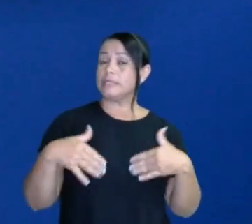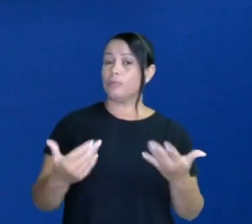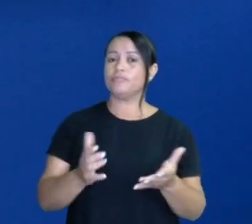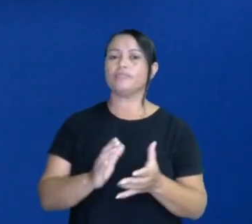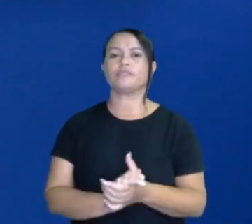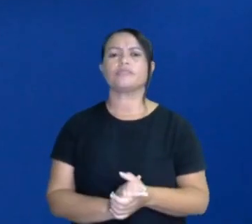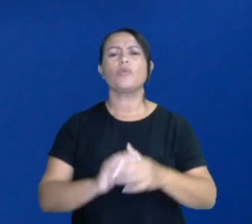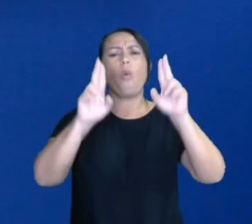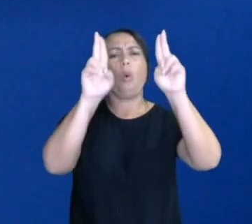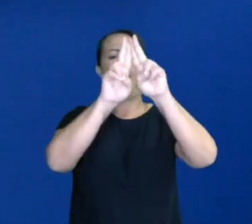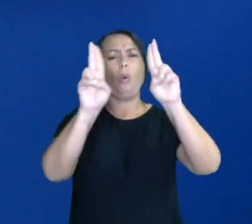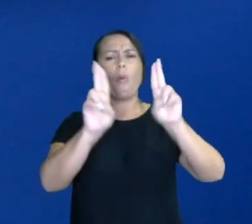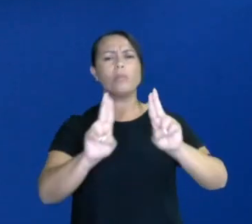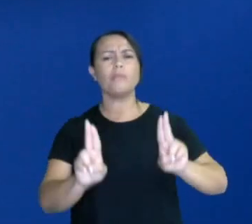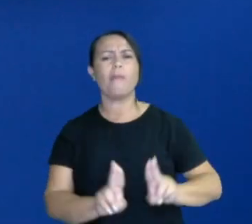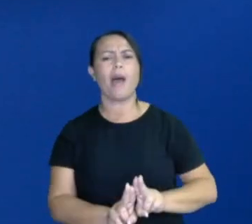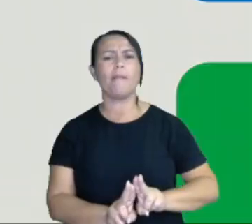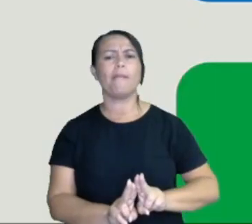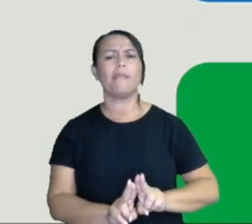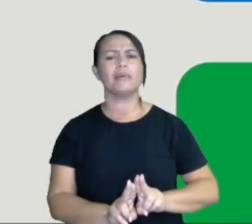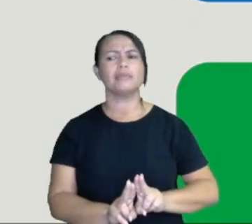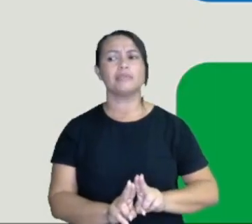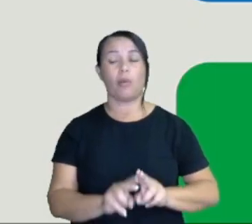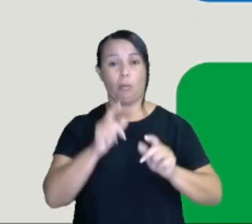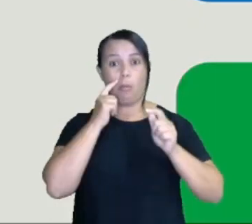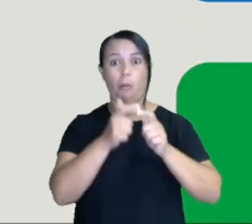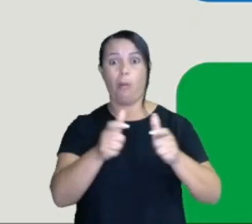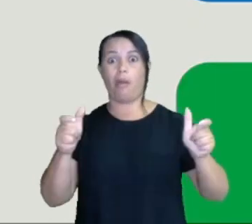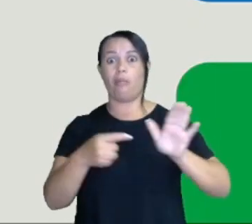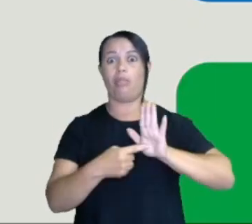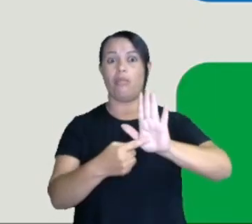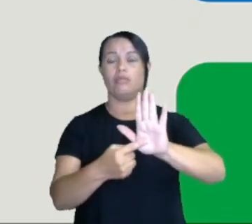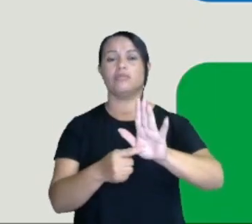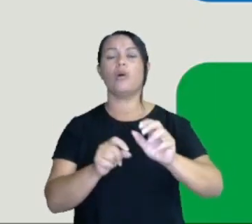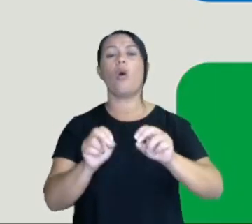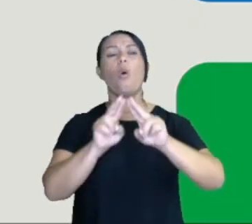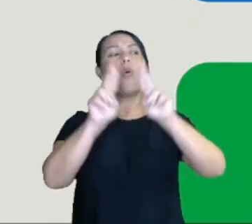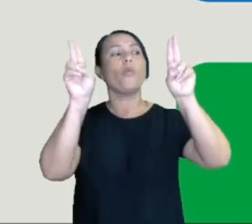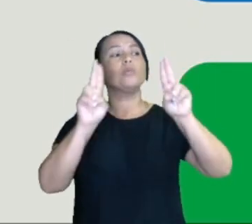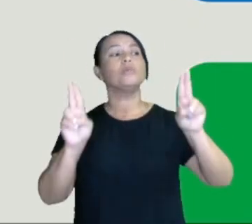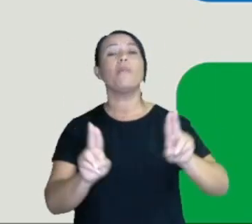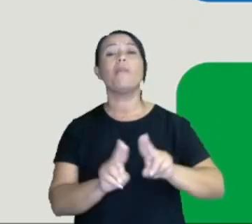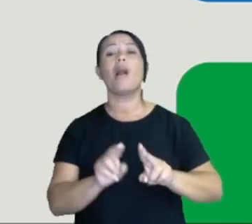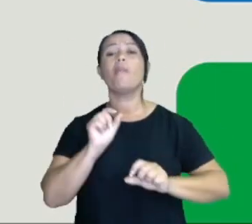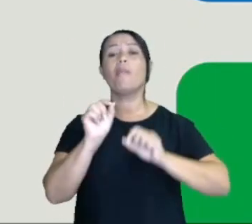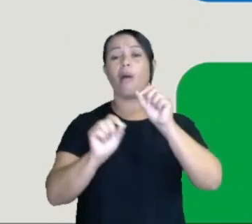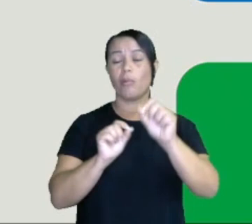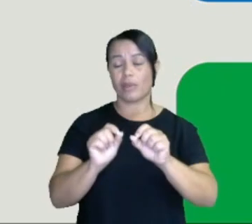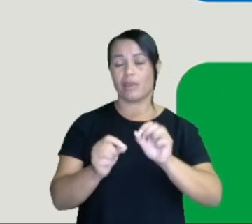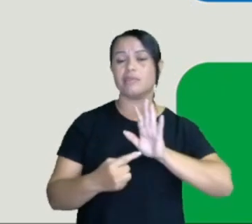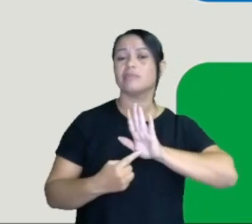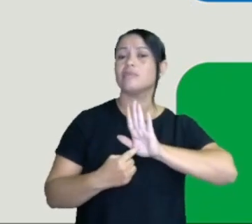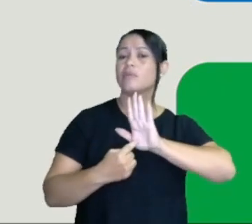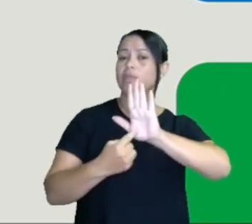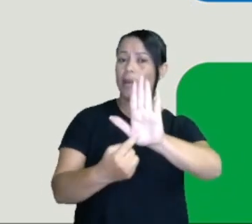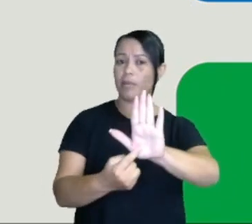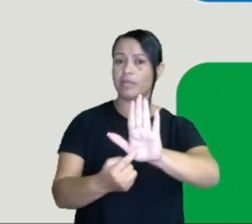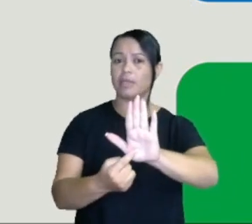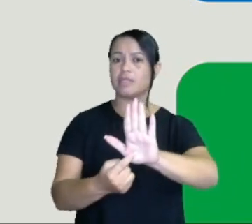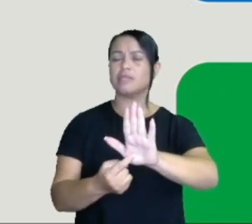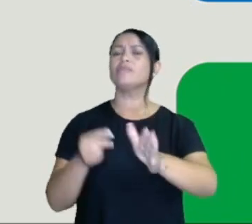Então, os mapas, vamos lá ampliar para a gente ver direitinho. Os mapas são as representações